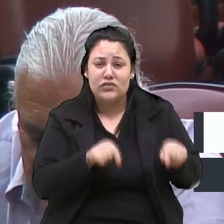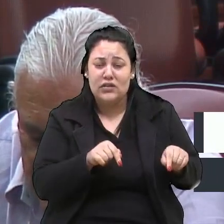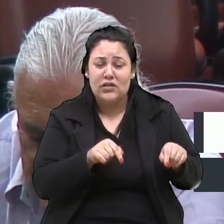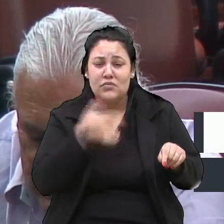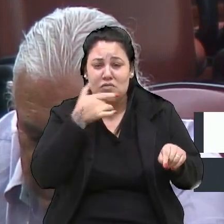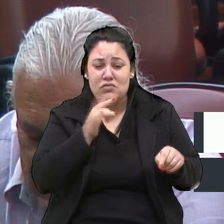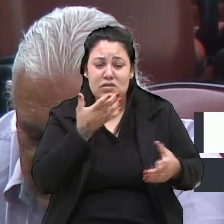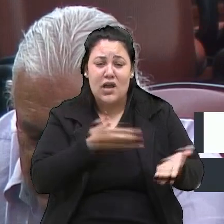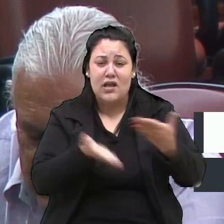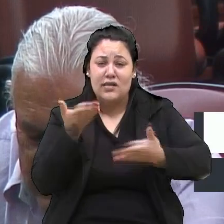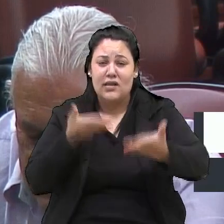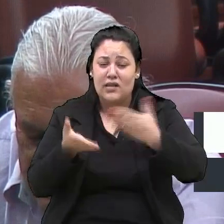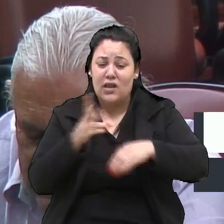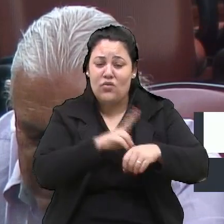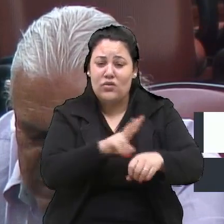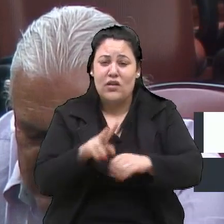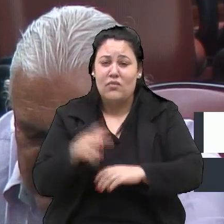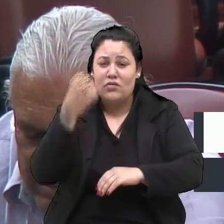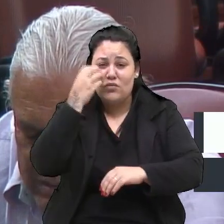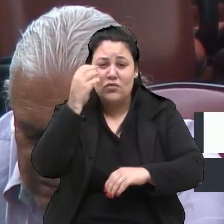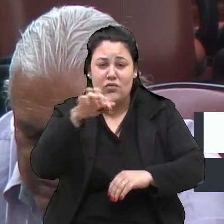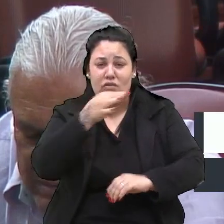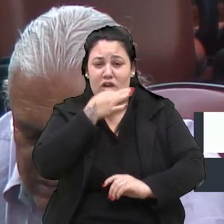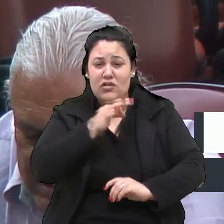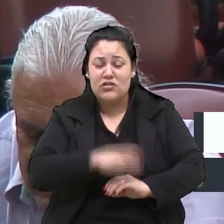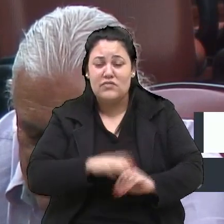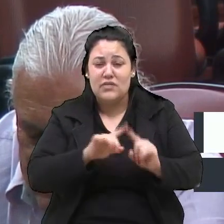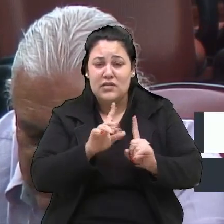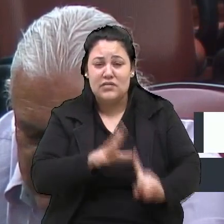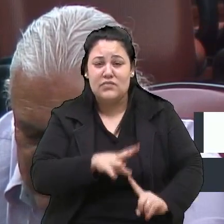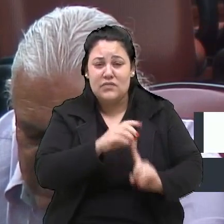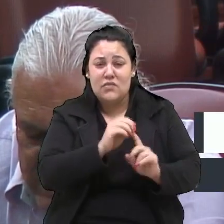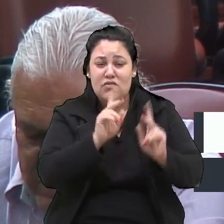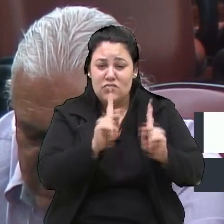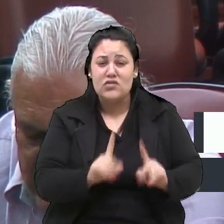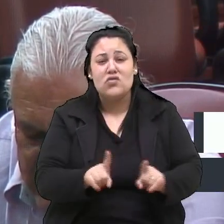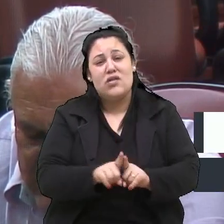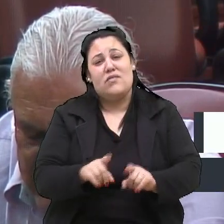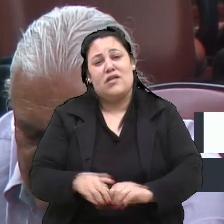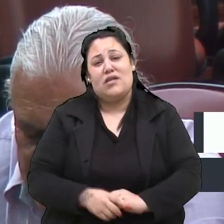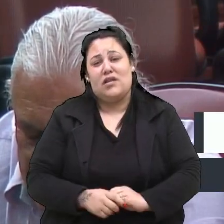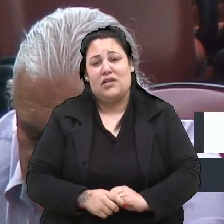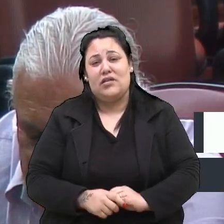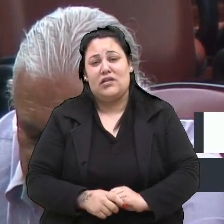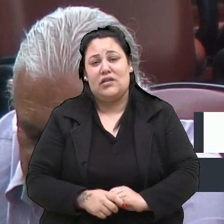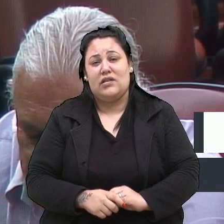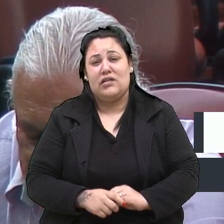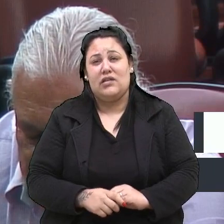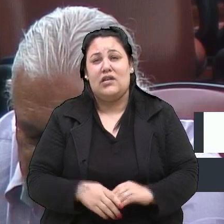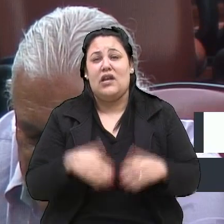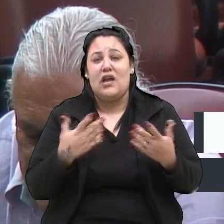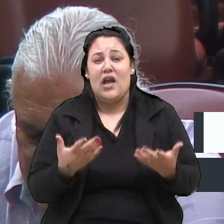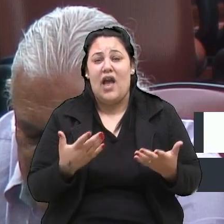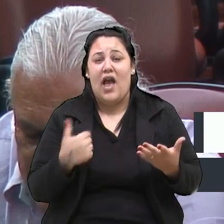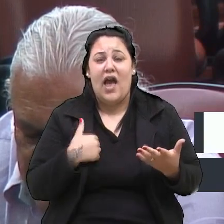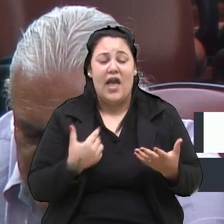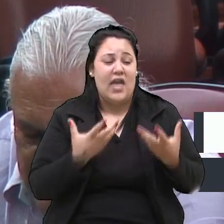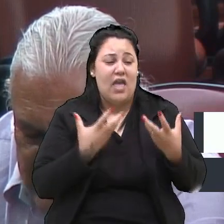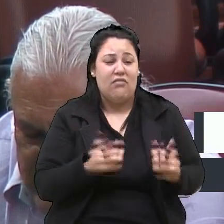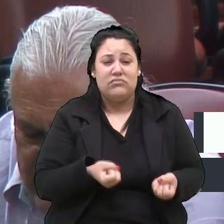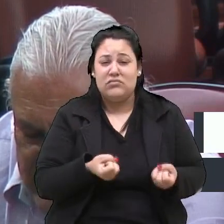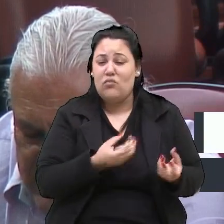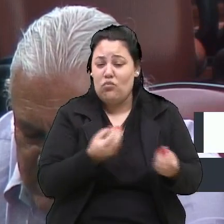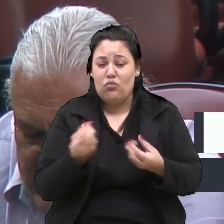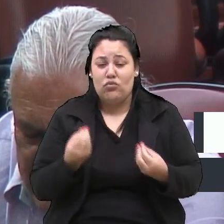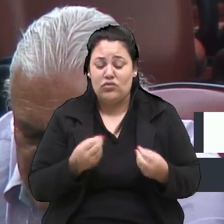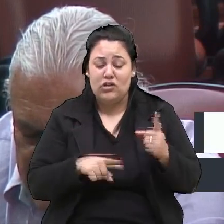servir, proteger o patrimônio público, mas principalmente as pessoas. E eles acabam assumindo um monte de tarefas no seu dia